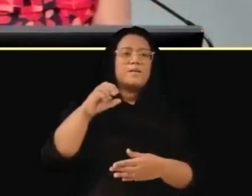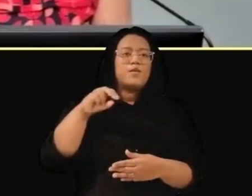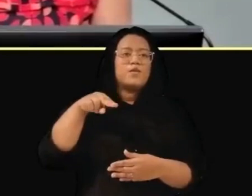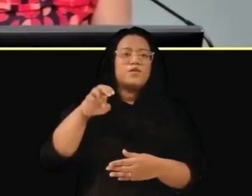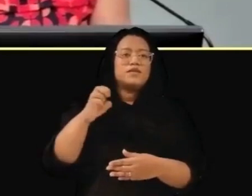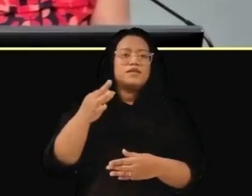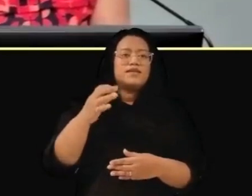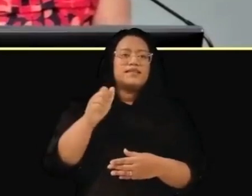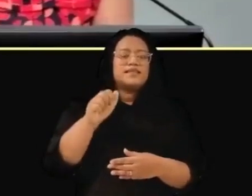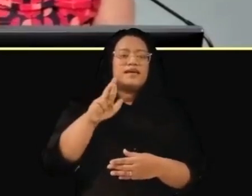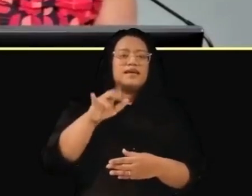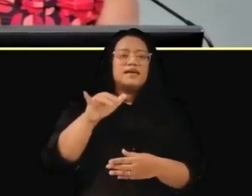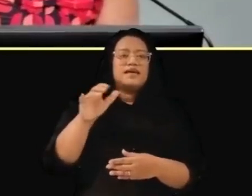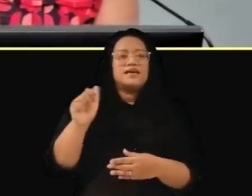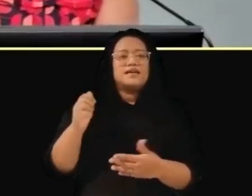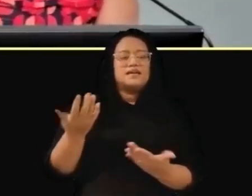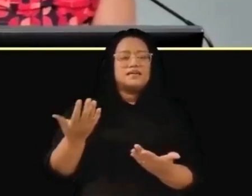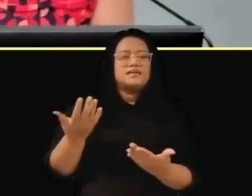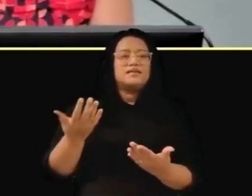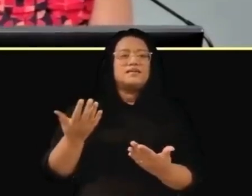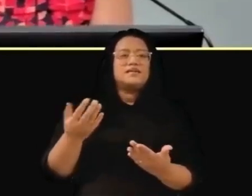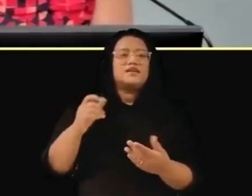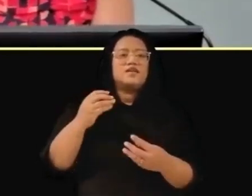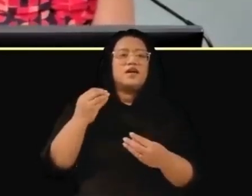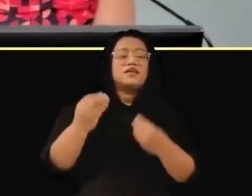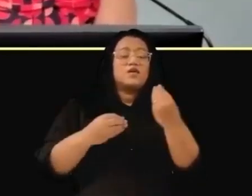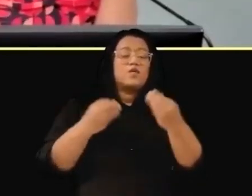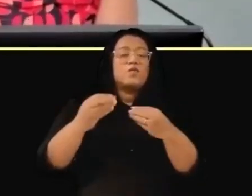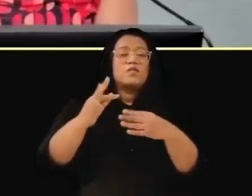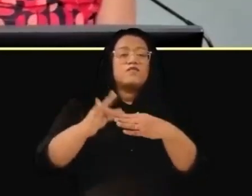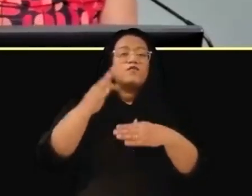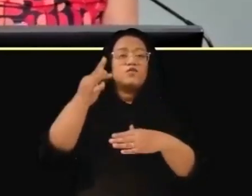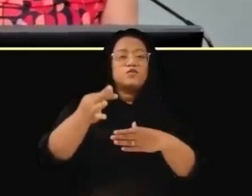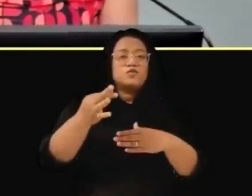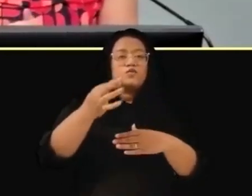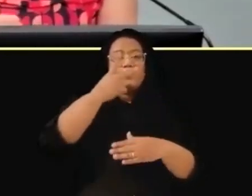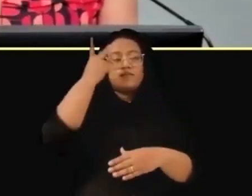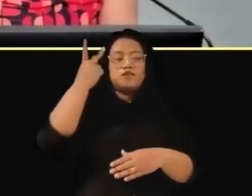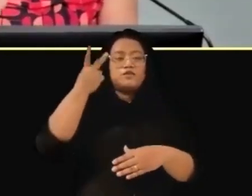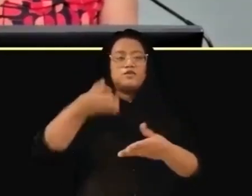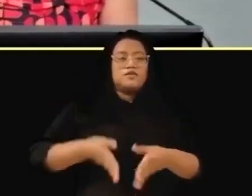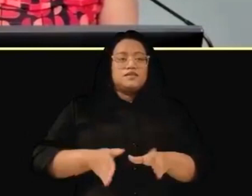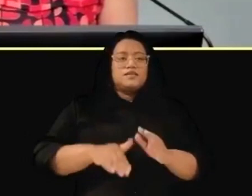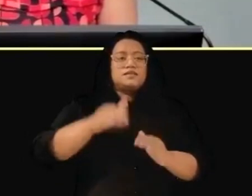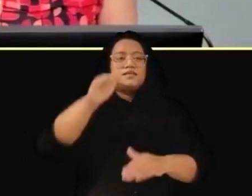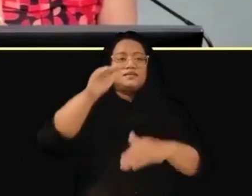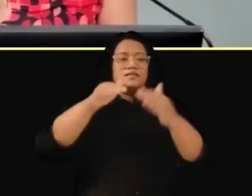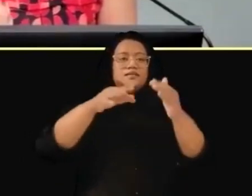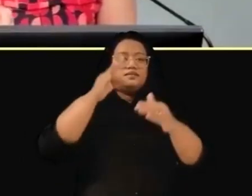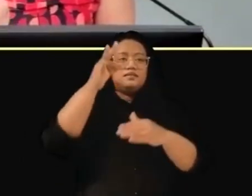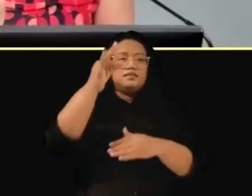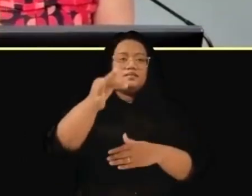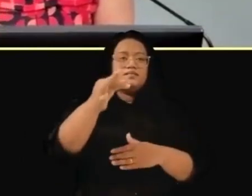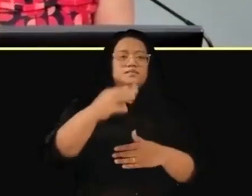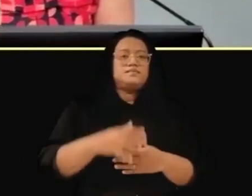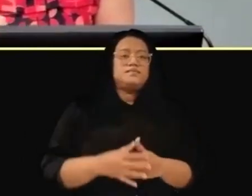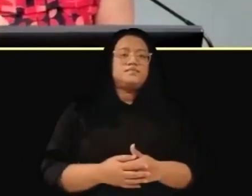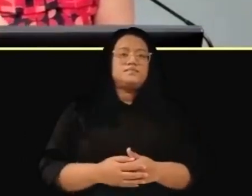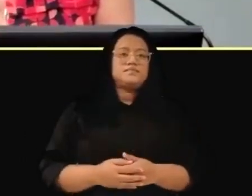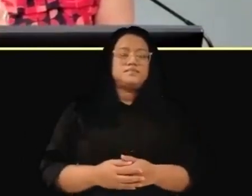pagar. Isso vai ficando para as futuras gerações. A partir do momento que isso passa a ser